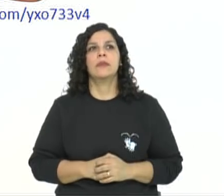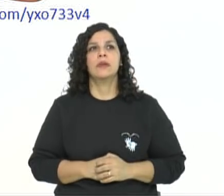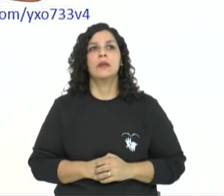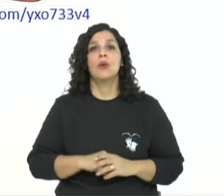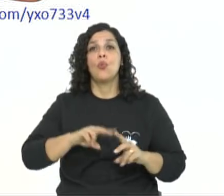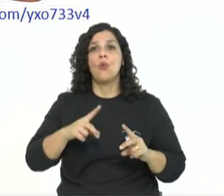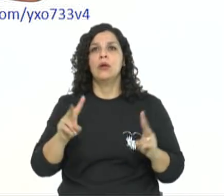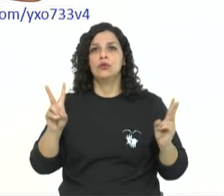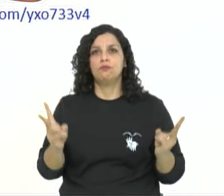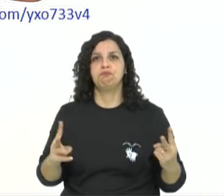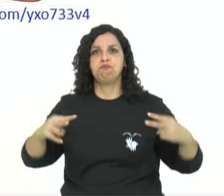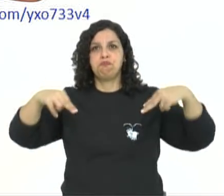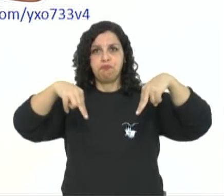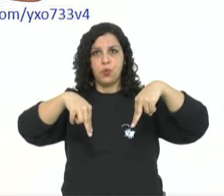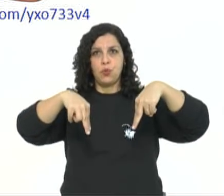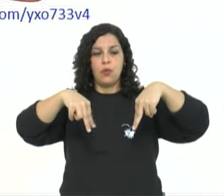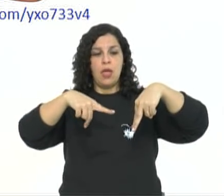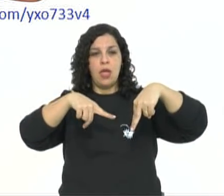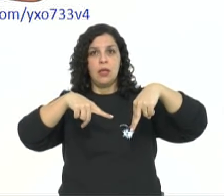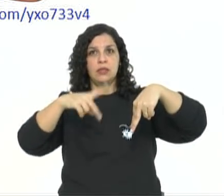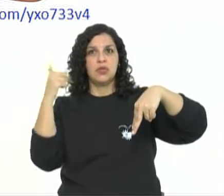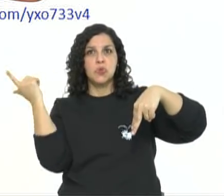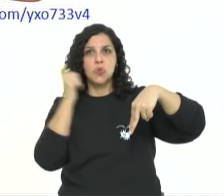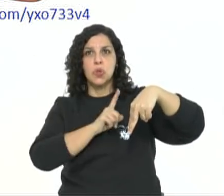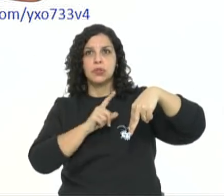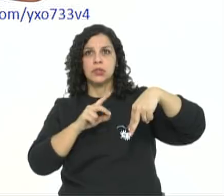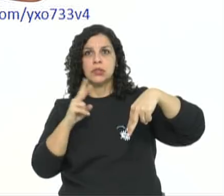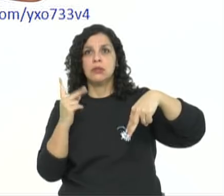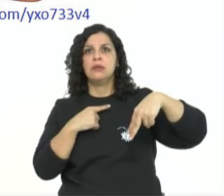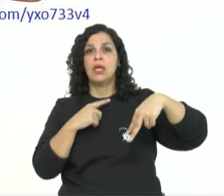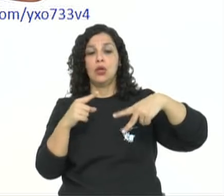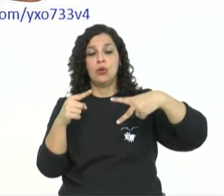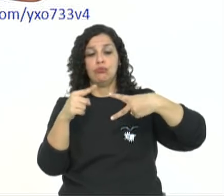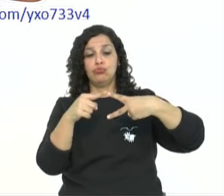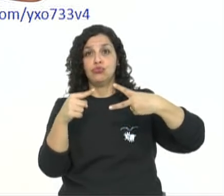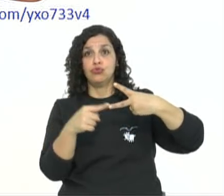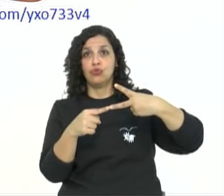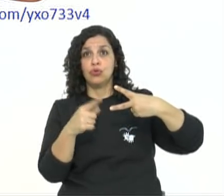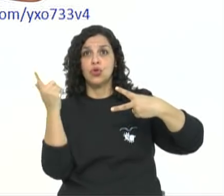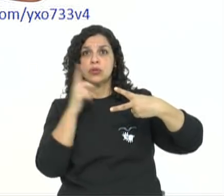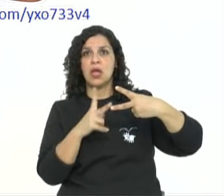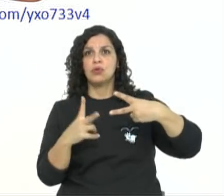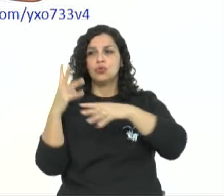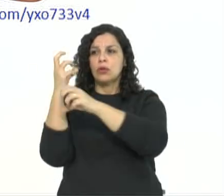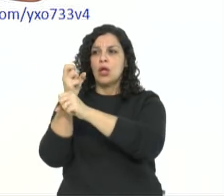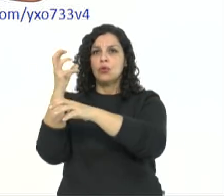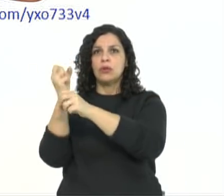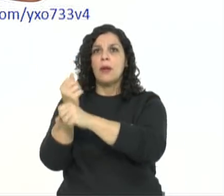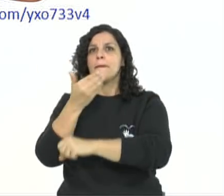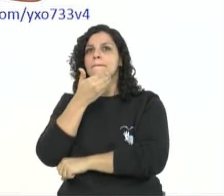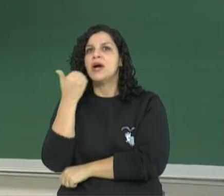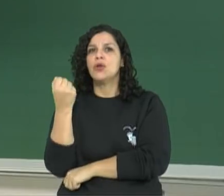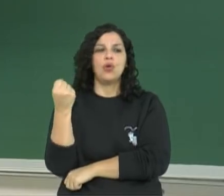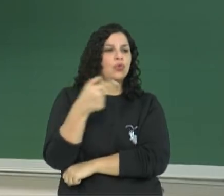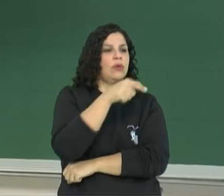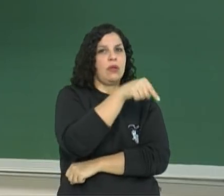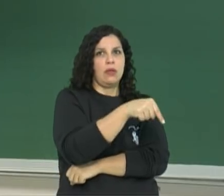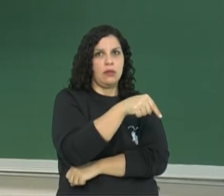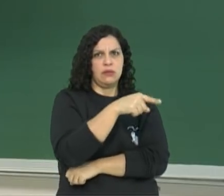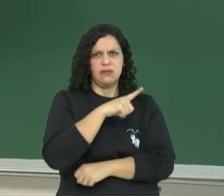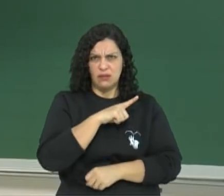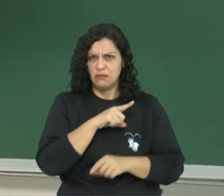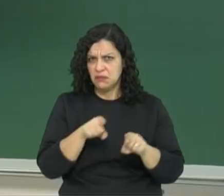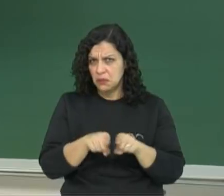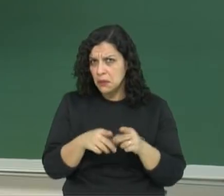Alternativa B, quando um dos lutadores vencer 2 rounds seguidos. Então, teve a pontuação do primeiro round, ele ganhou, a pontuação do segundo